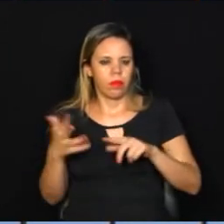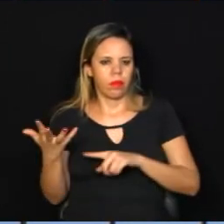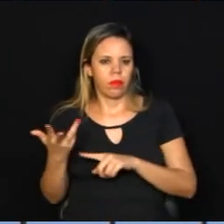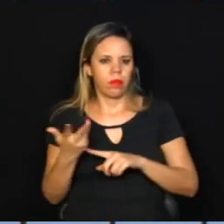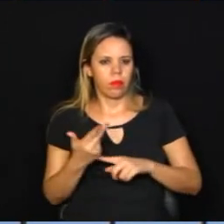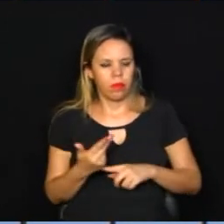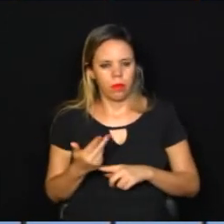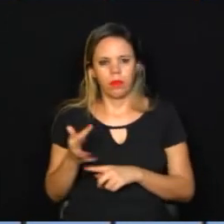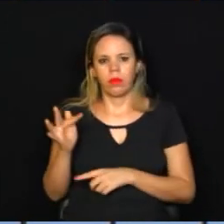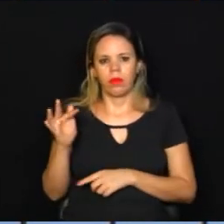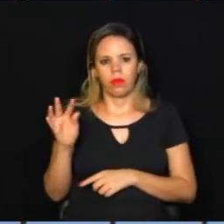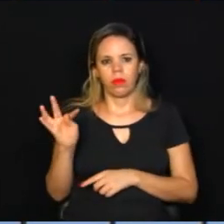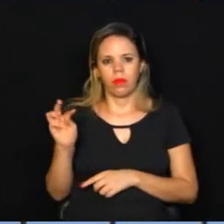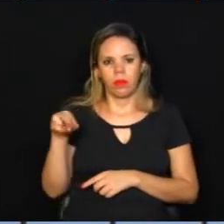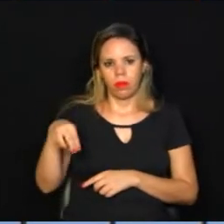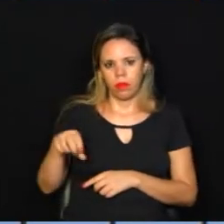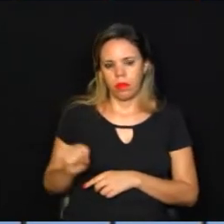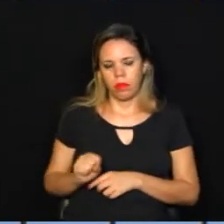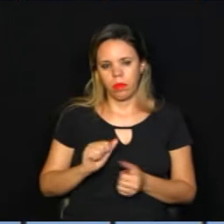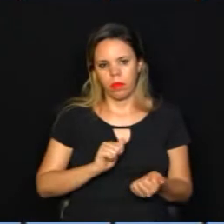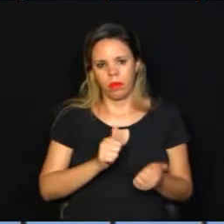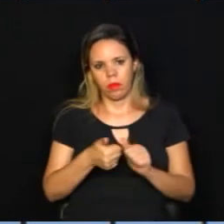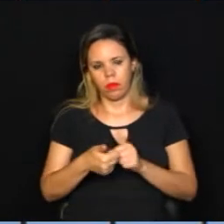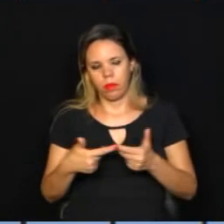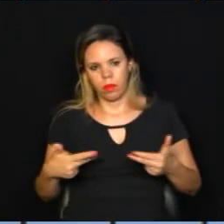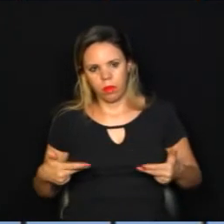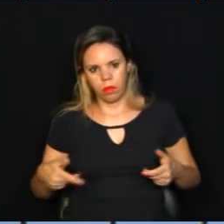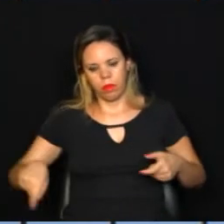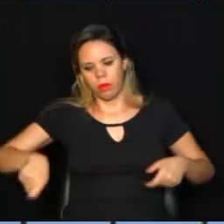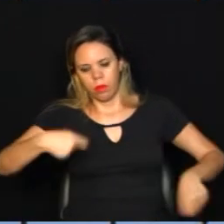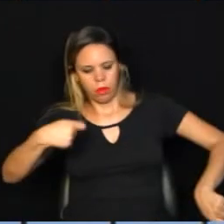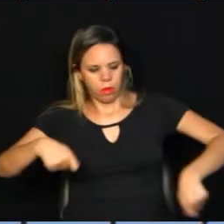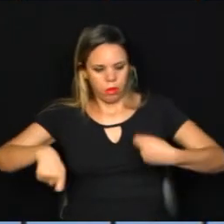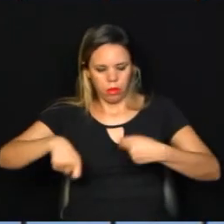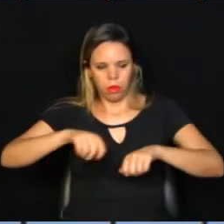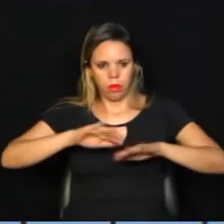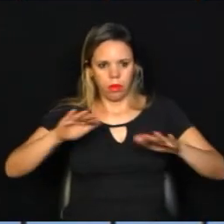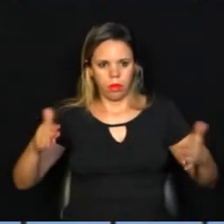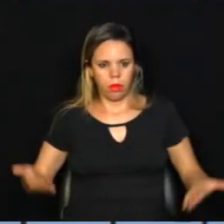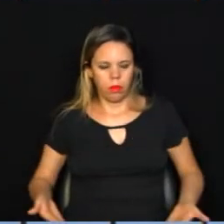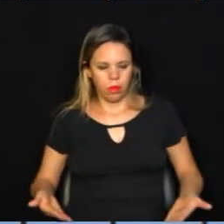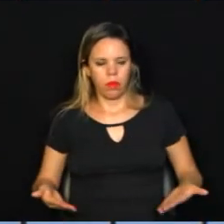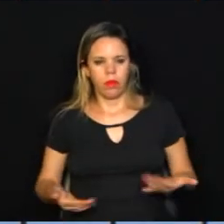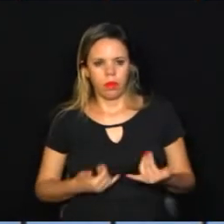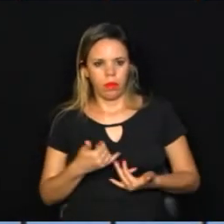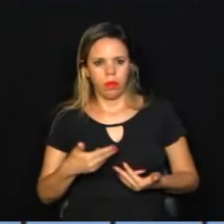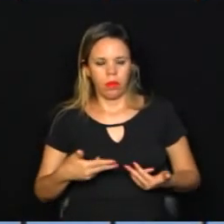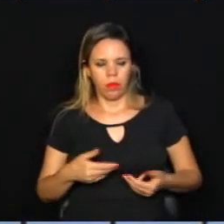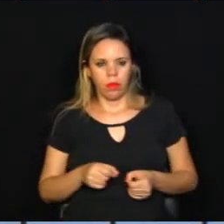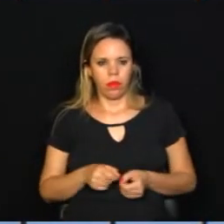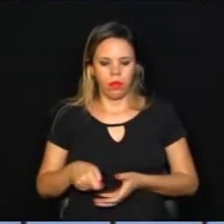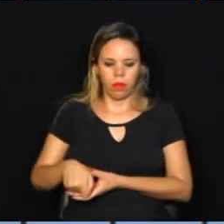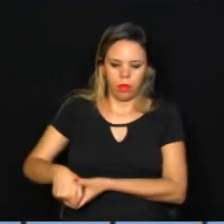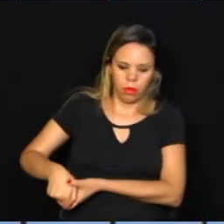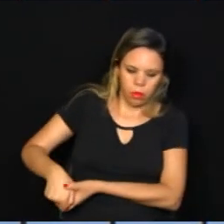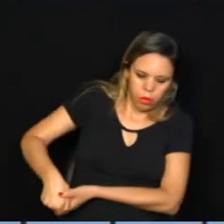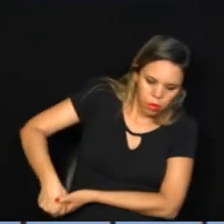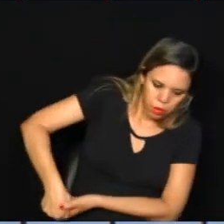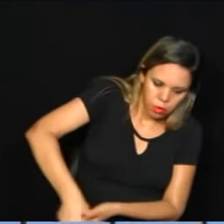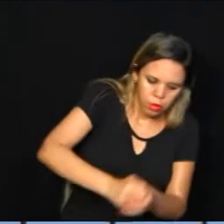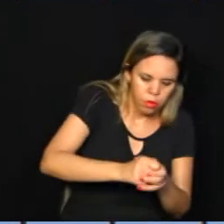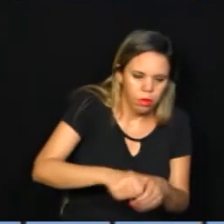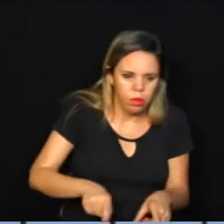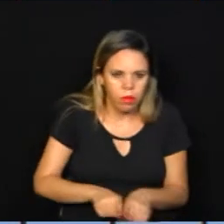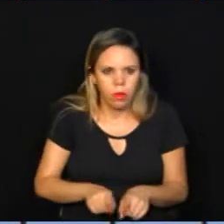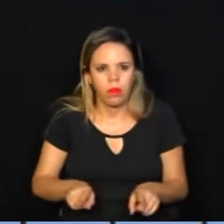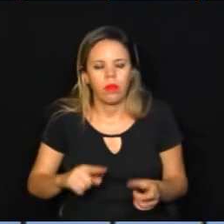fitness, atletismo, tênis de mesa, tênis de campo e o atletismo eu já falei. Inclusive, por